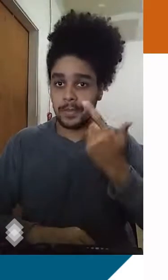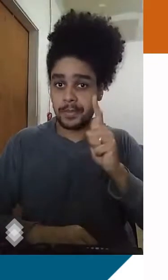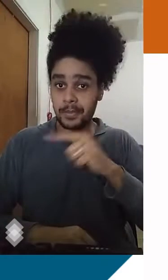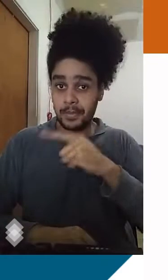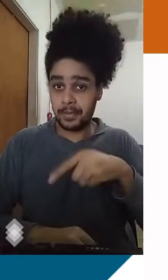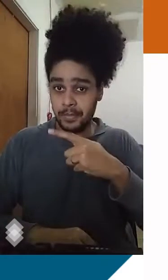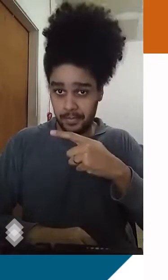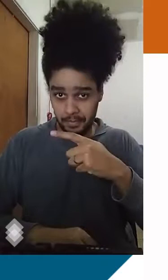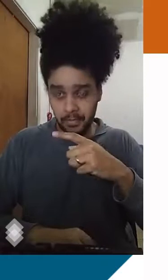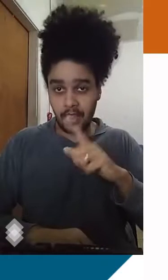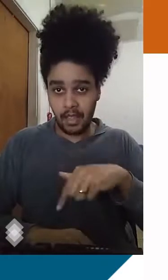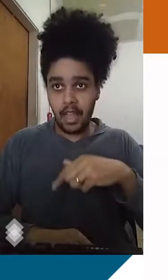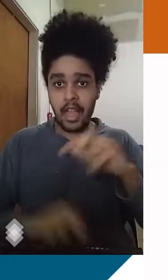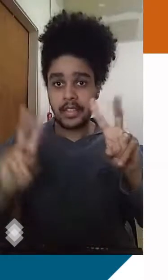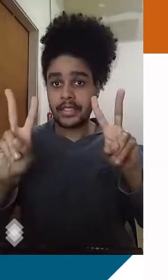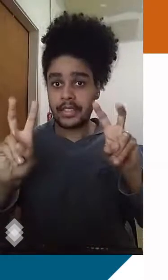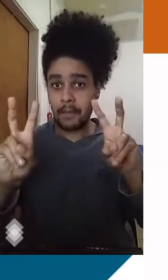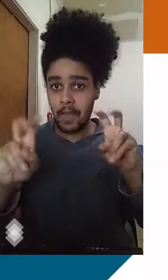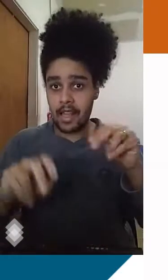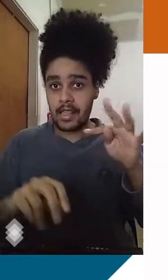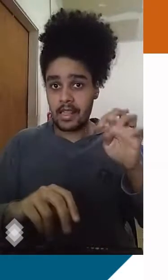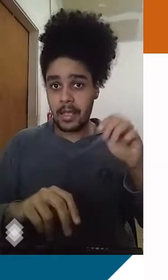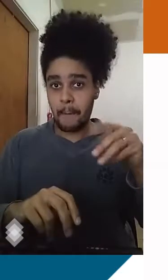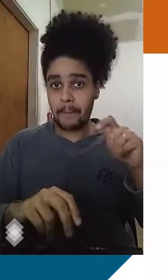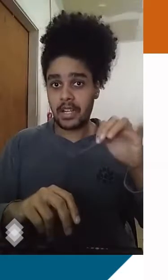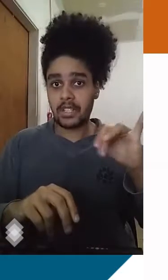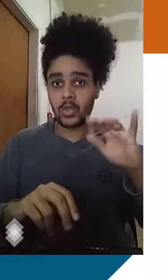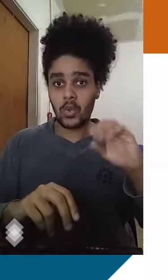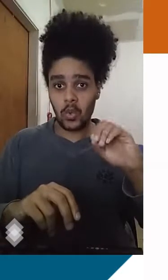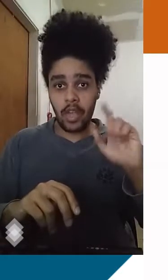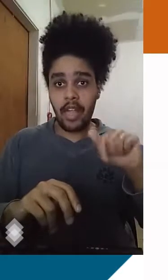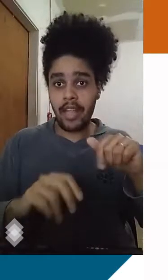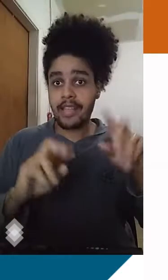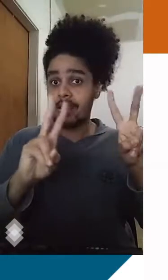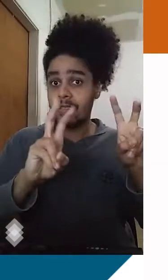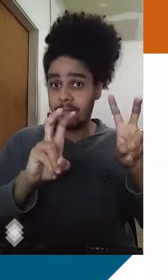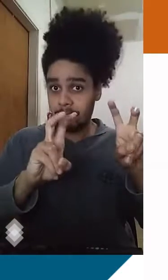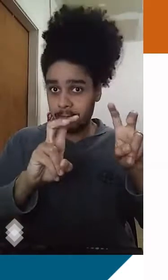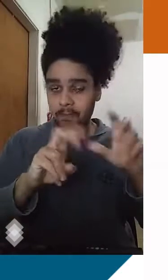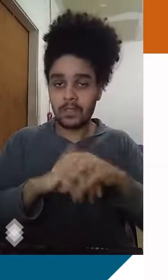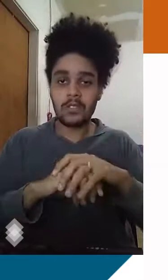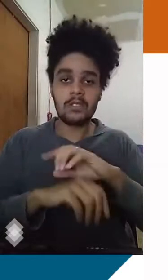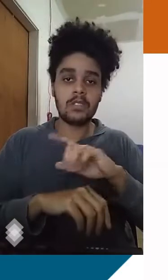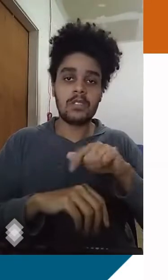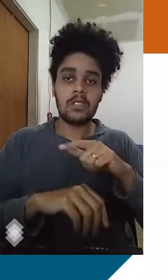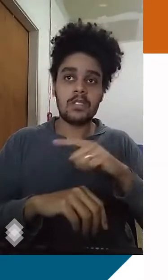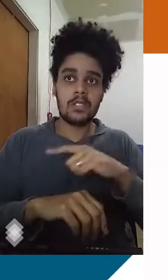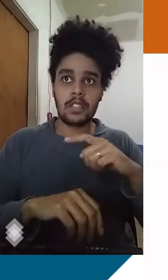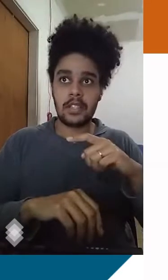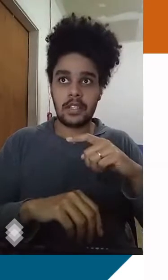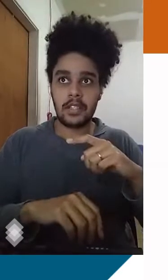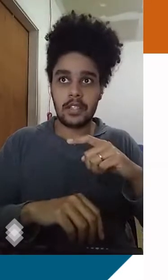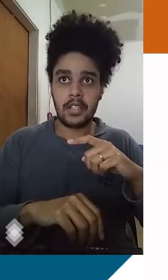outro exemplo aqui que eu trouxe para vocês de um mapa temático, ou seja, ele está mostrando para a gente um tema, um assunto, nesse caso aqui,